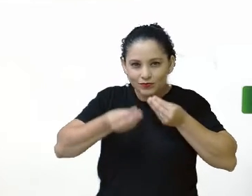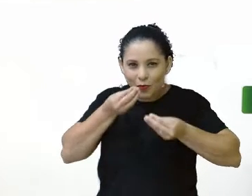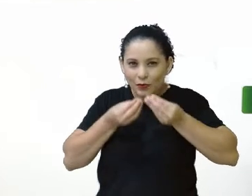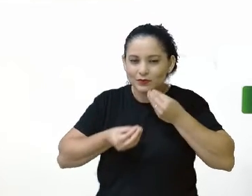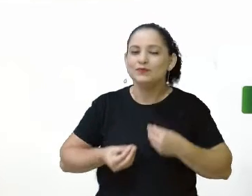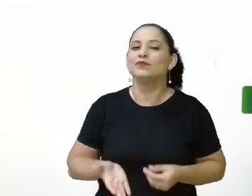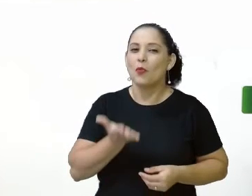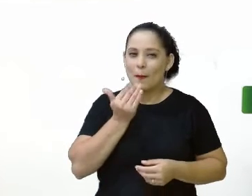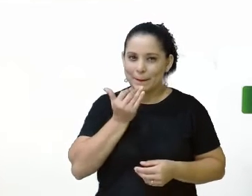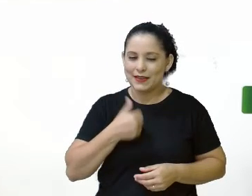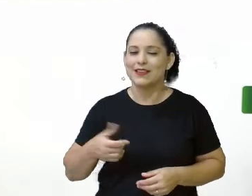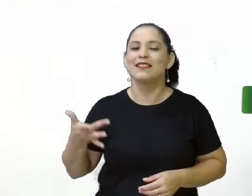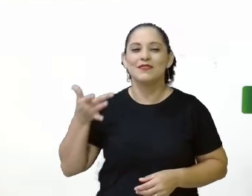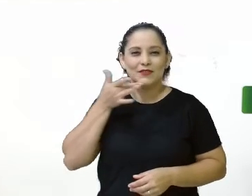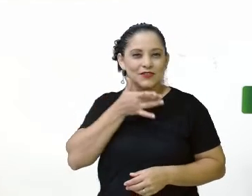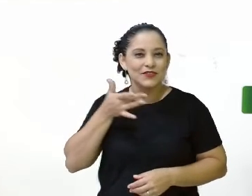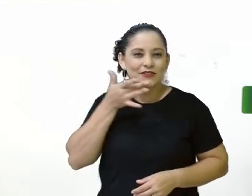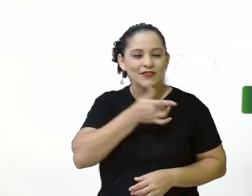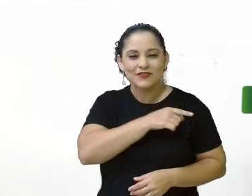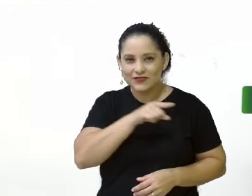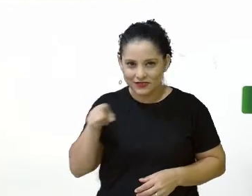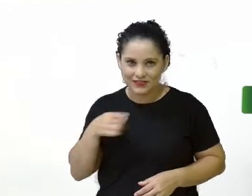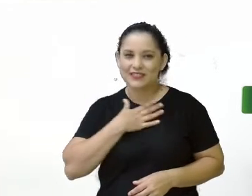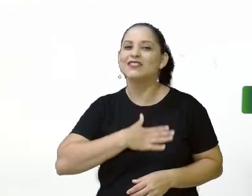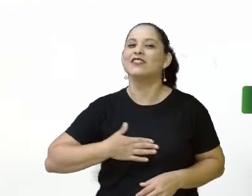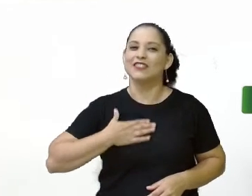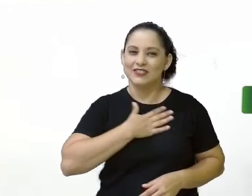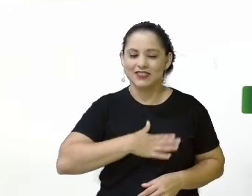comer aquele pedacinho de pizza, né?